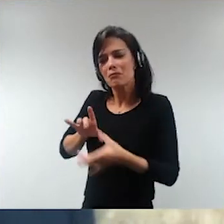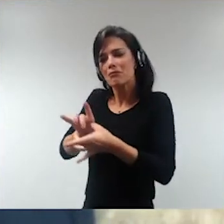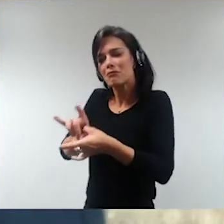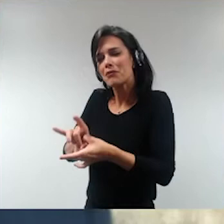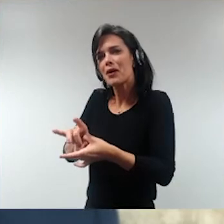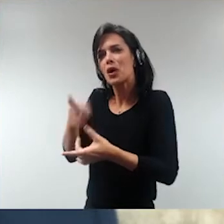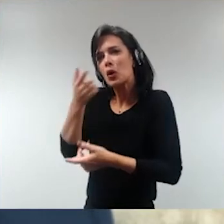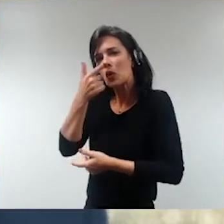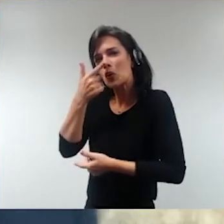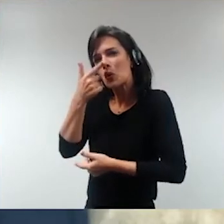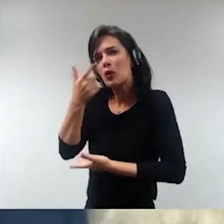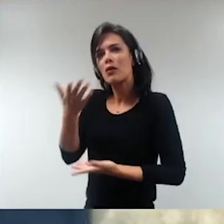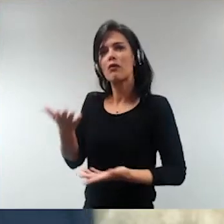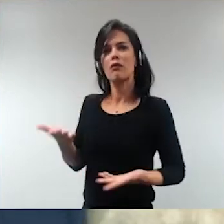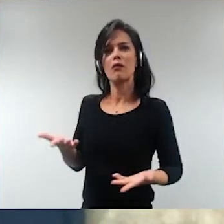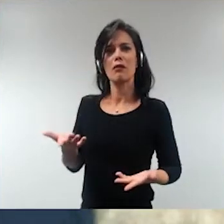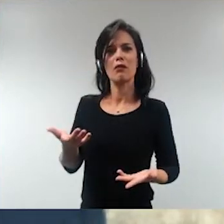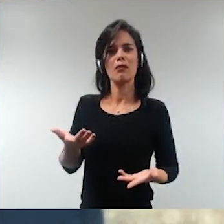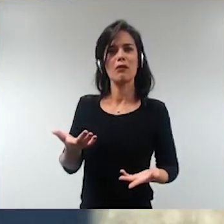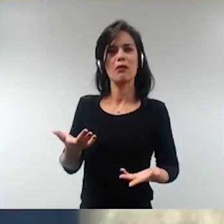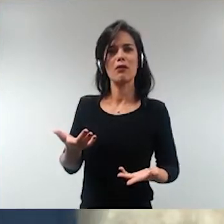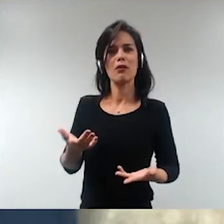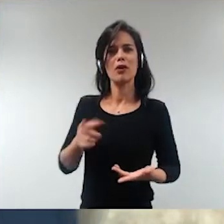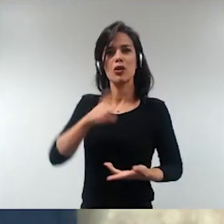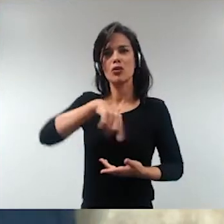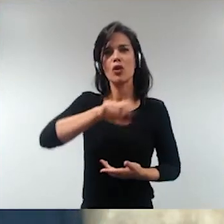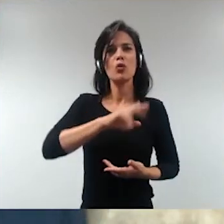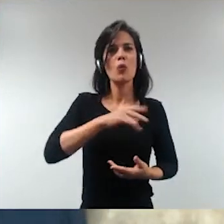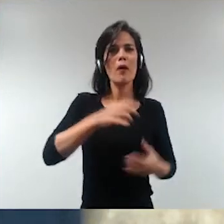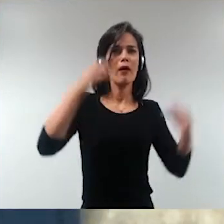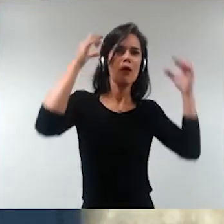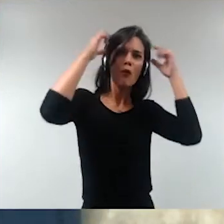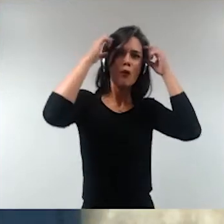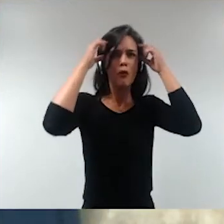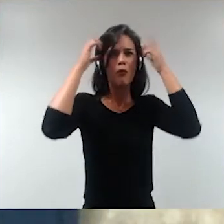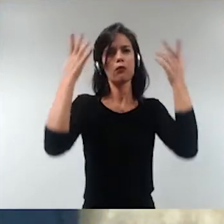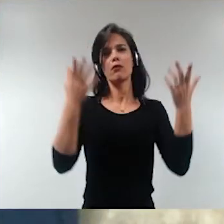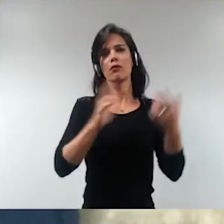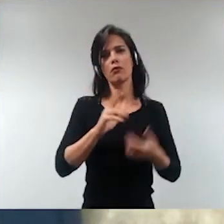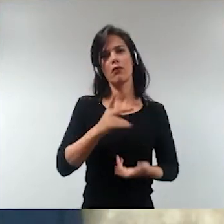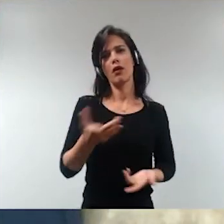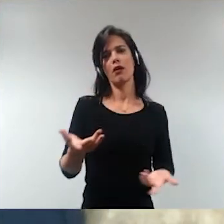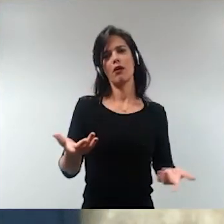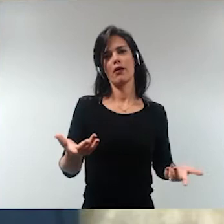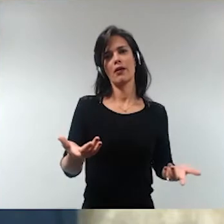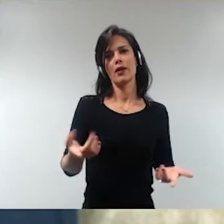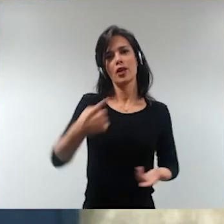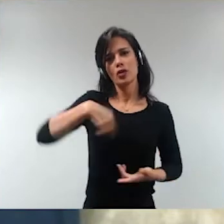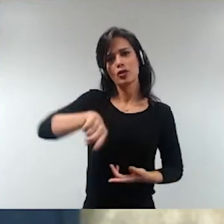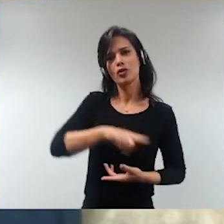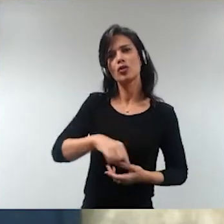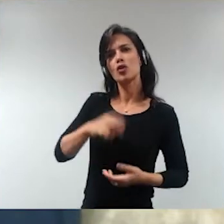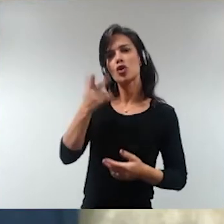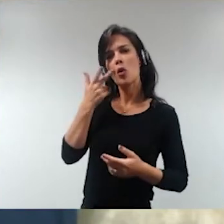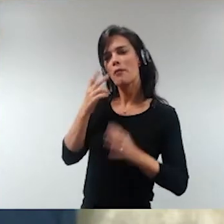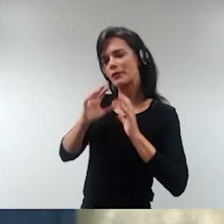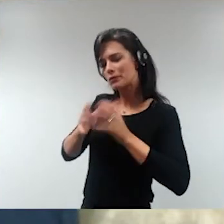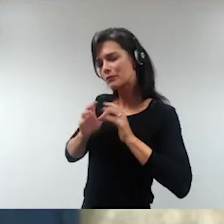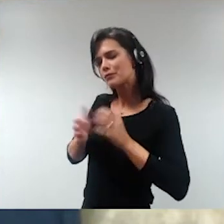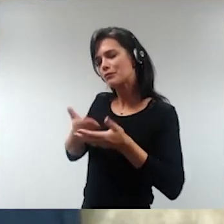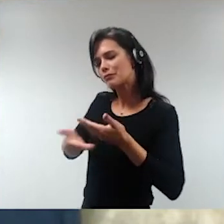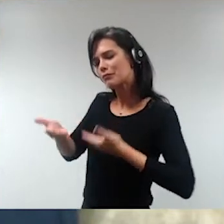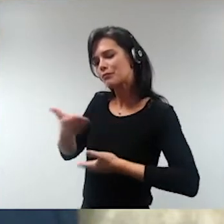somos ursos ou rinocerontes que vivem sozinhos. Nós somos seres gregários por natureza. E nessa pandemia, o que é que a gente está